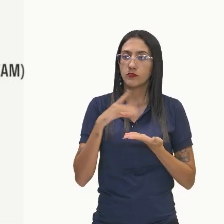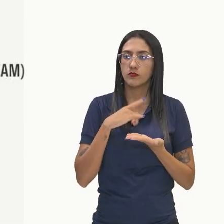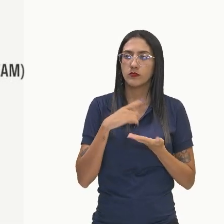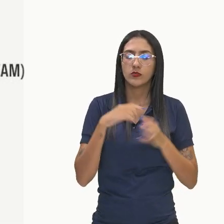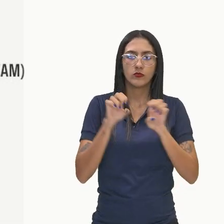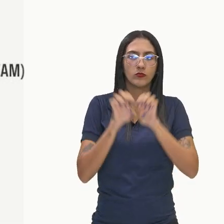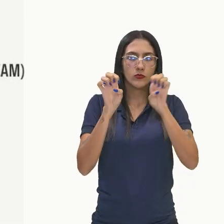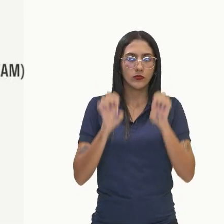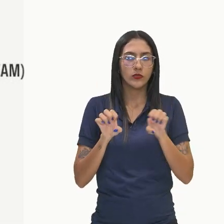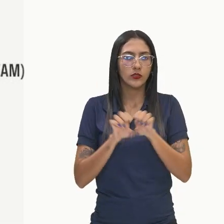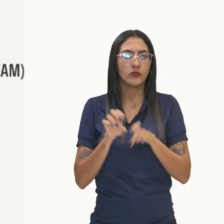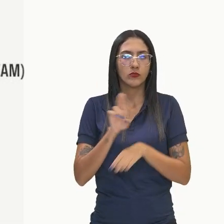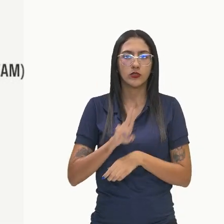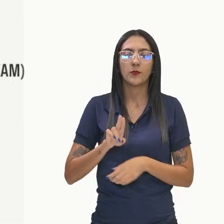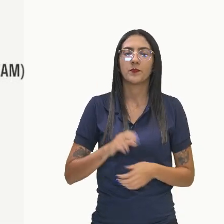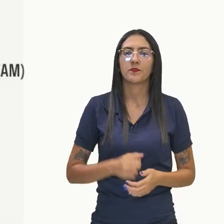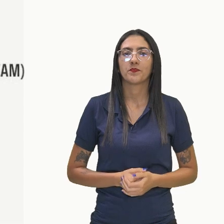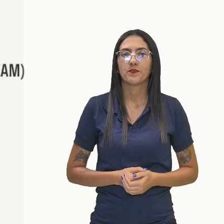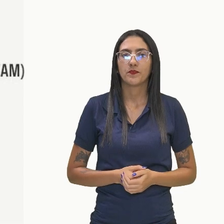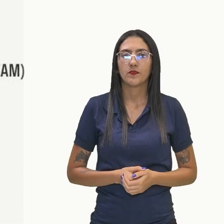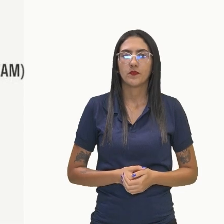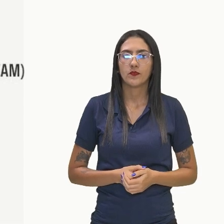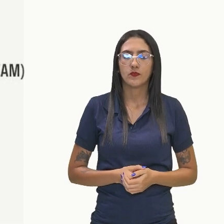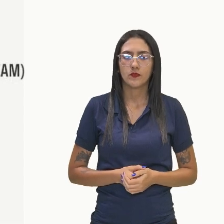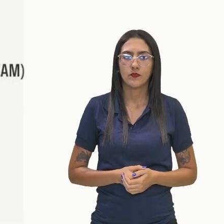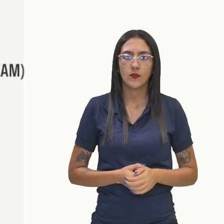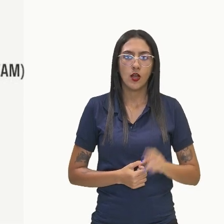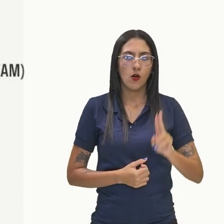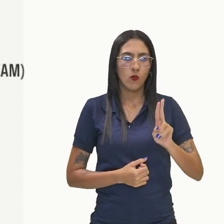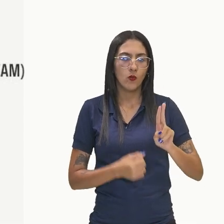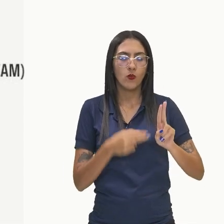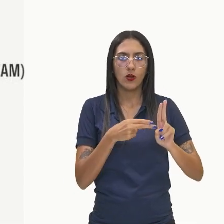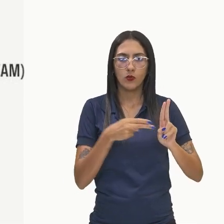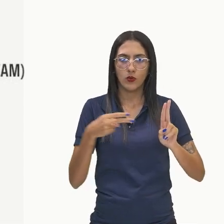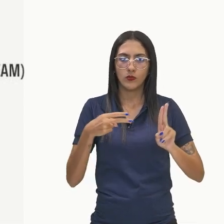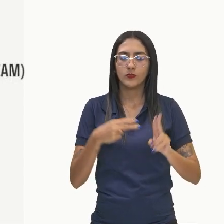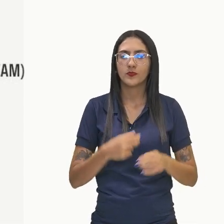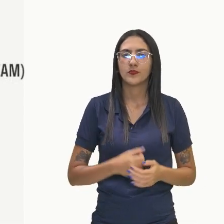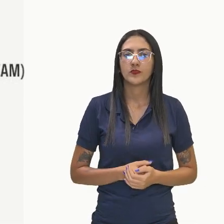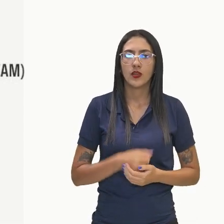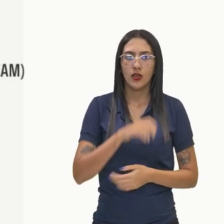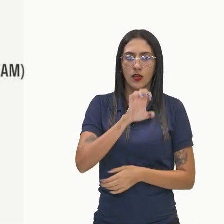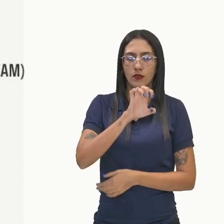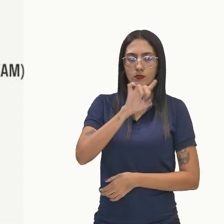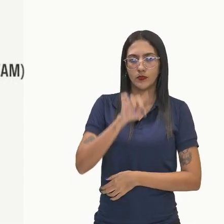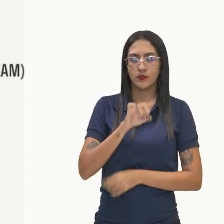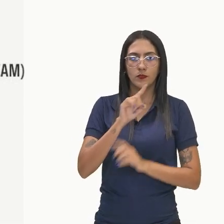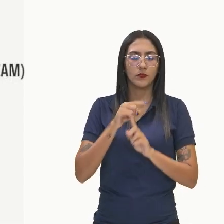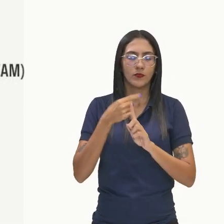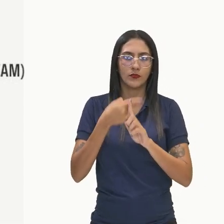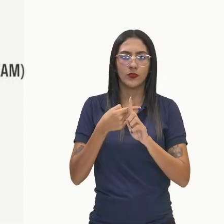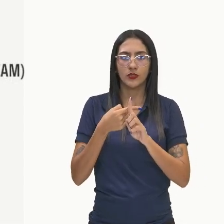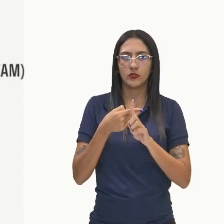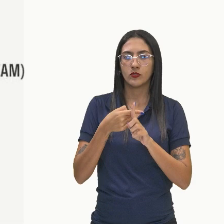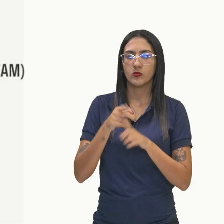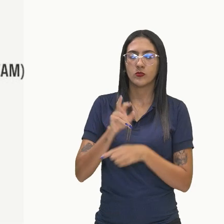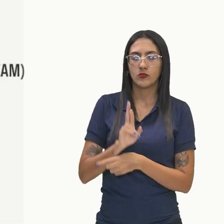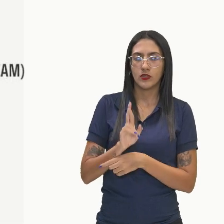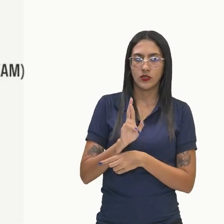U é igual a força contra a eletromotriz mais a resistência